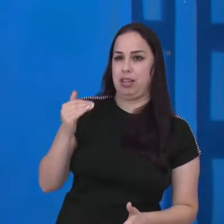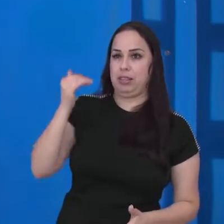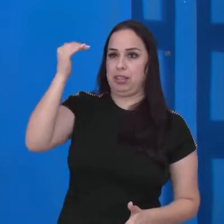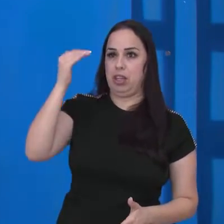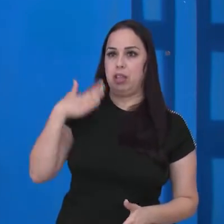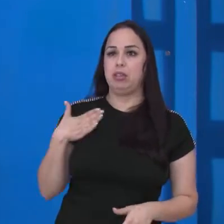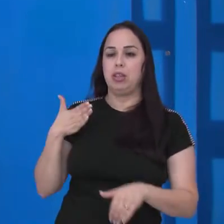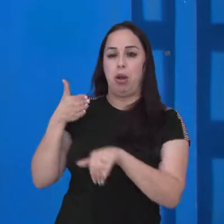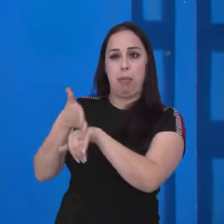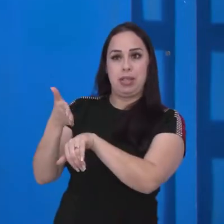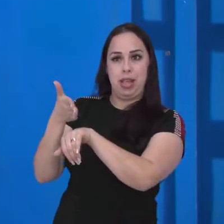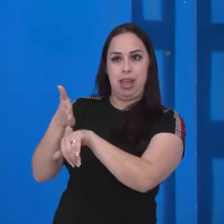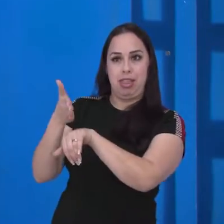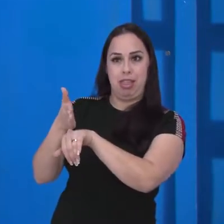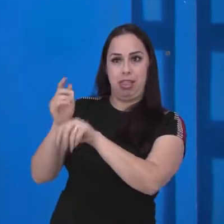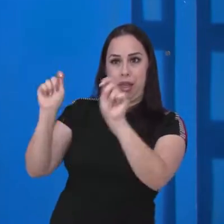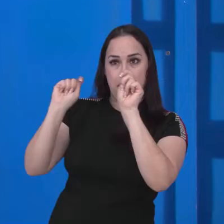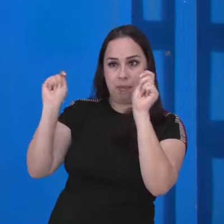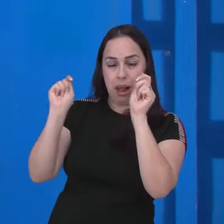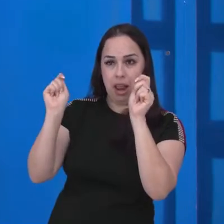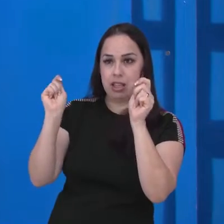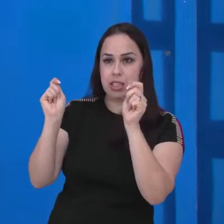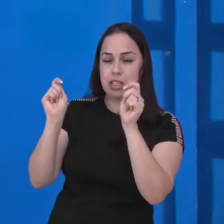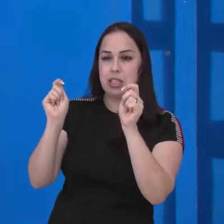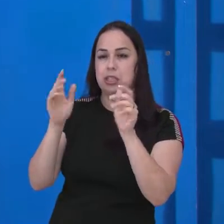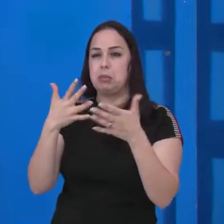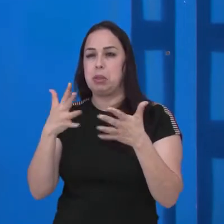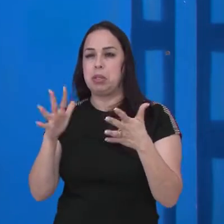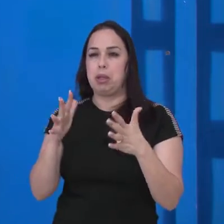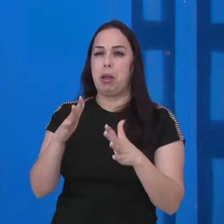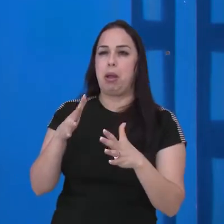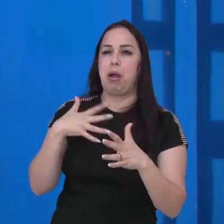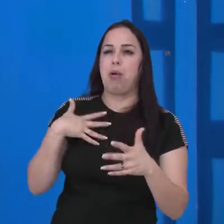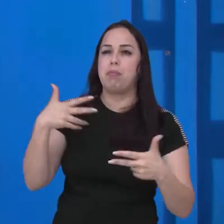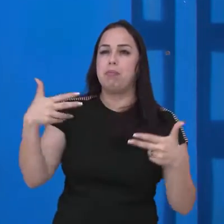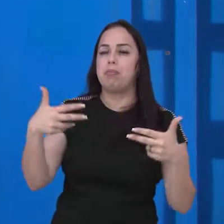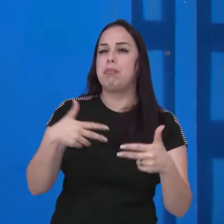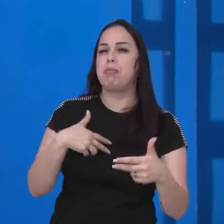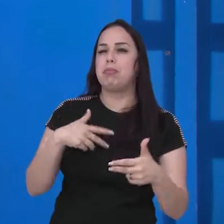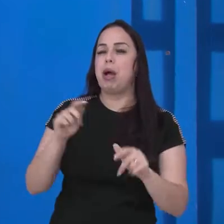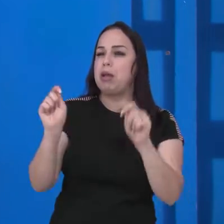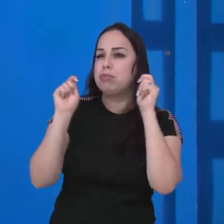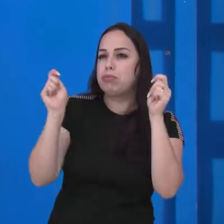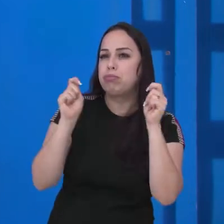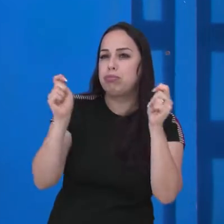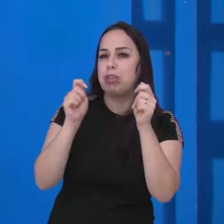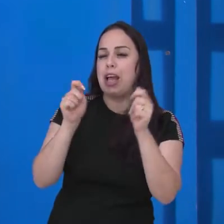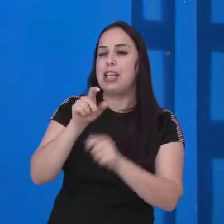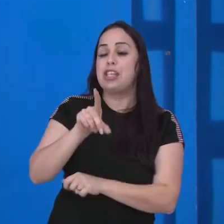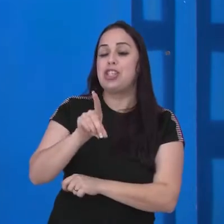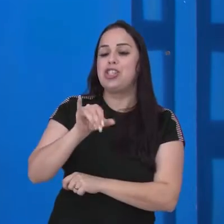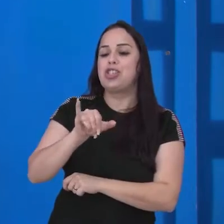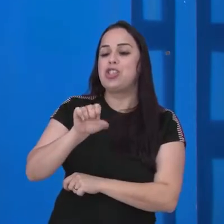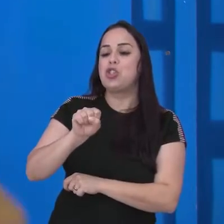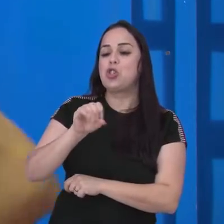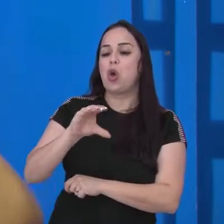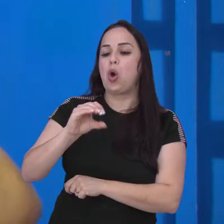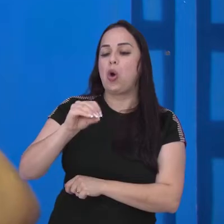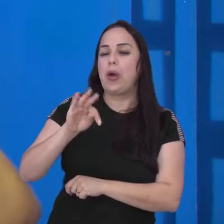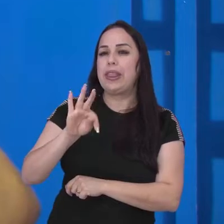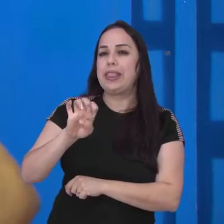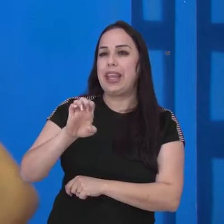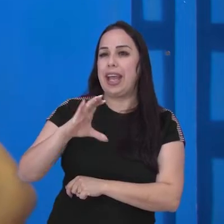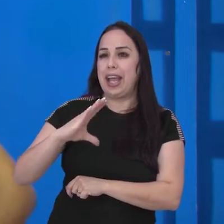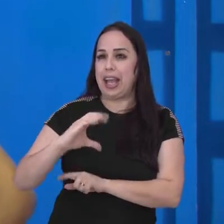eu comecei a frequentar os bailes muito cedo, né? Peguei o finalzinho dos bailes black já para disco, né? Para discoteca.